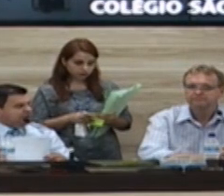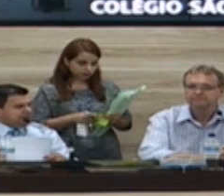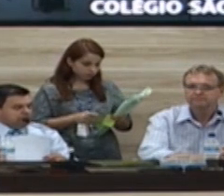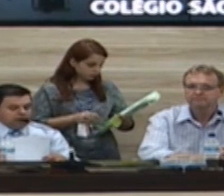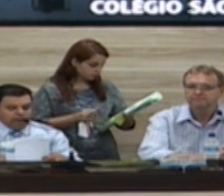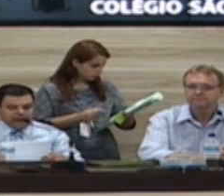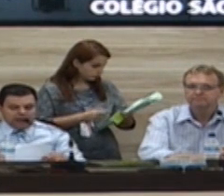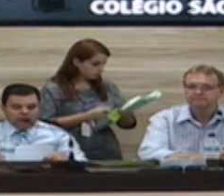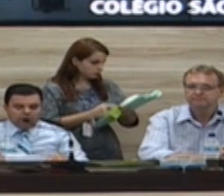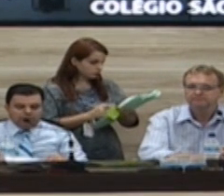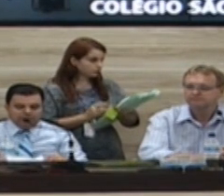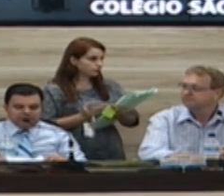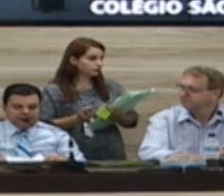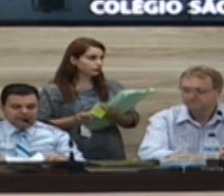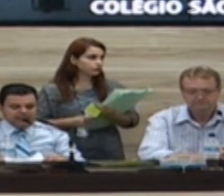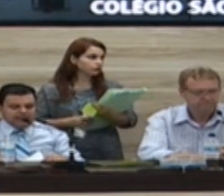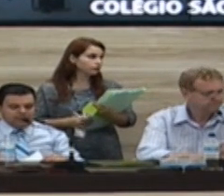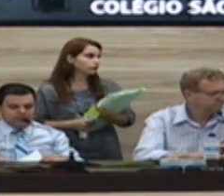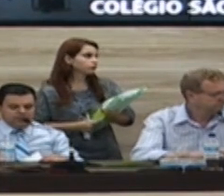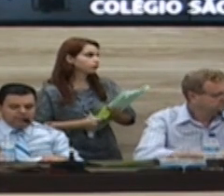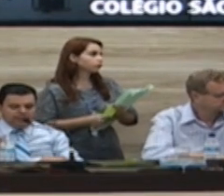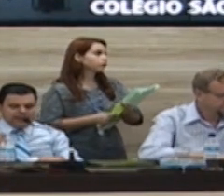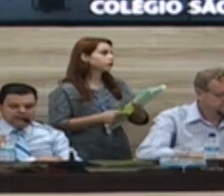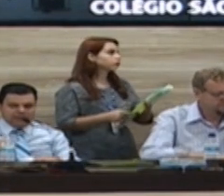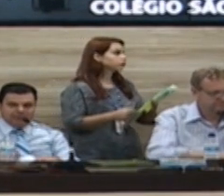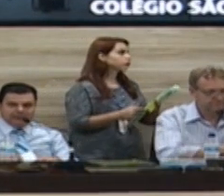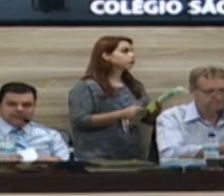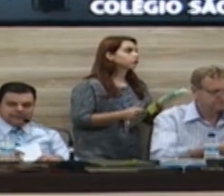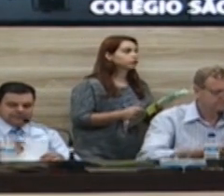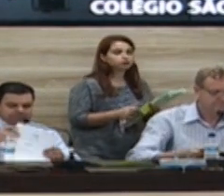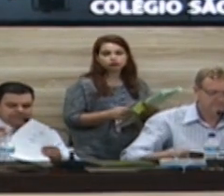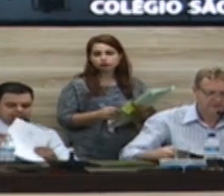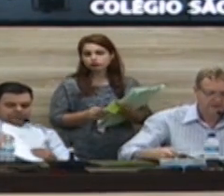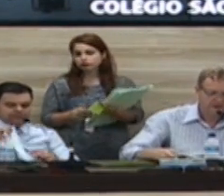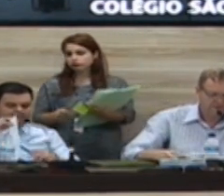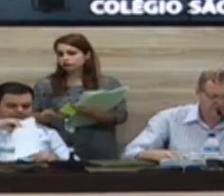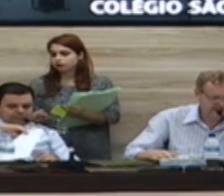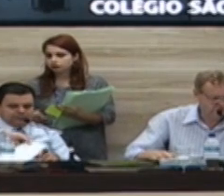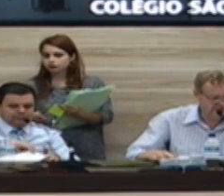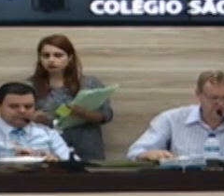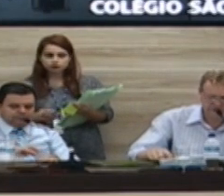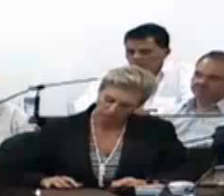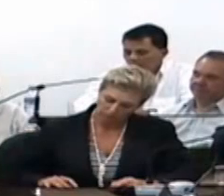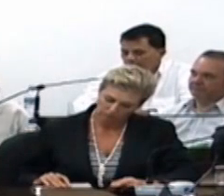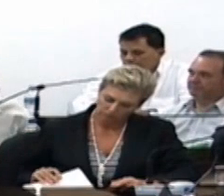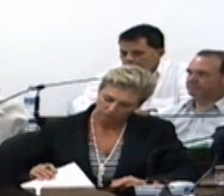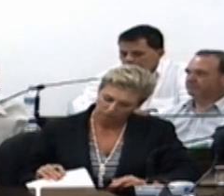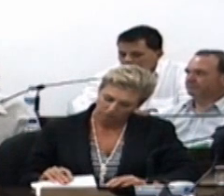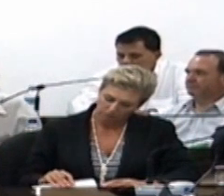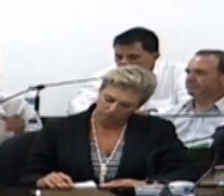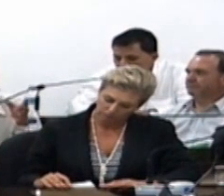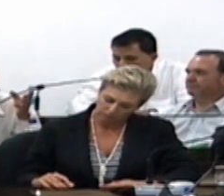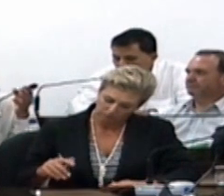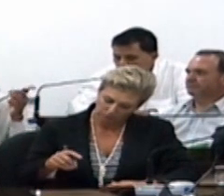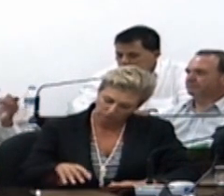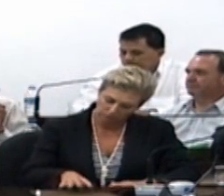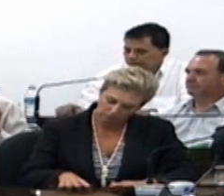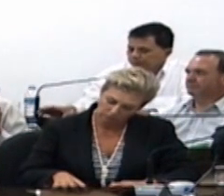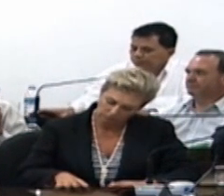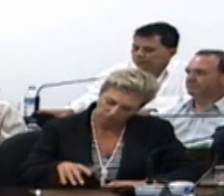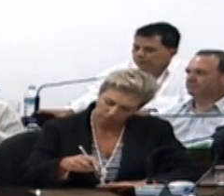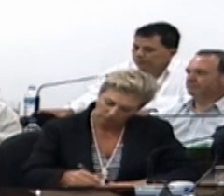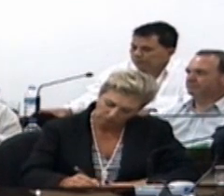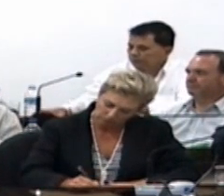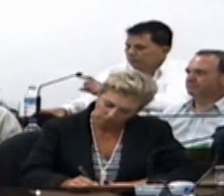Na sessão ordinária desta segunda-feira, 16 de maio, os vereadores discutiram e aprovaram 8 matérias, entre